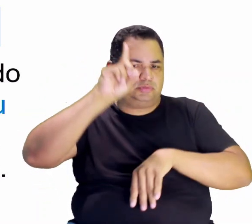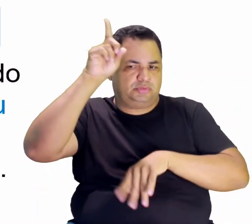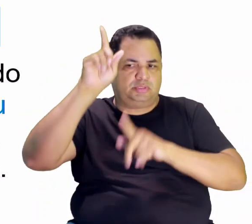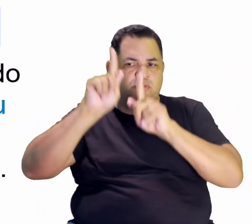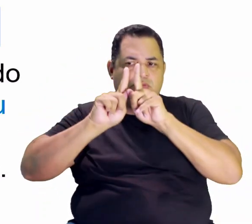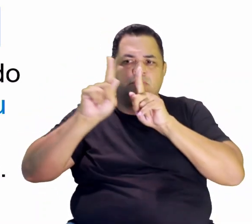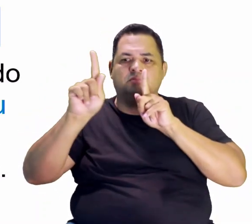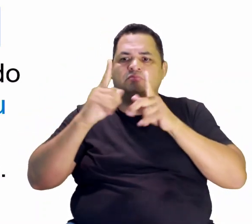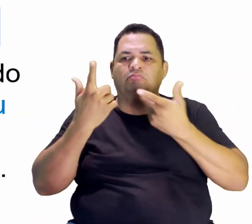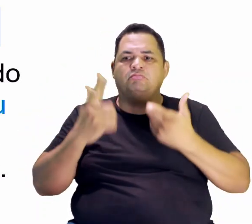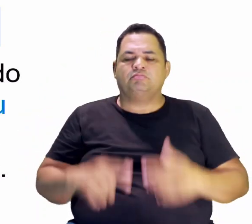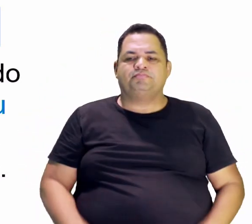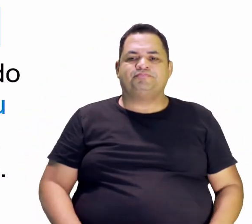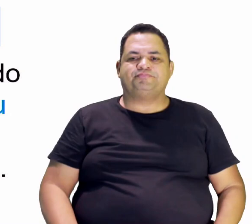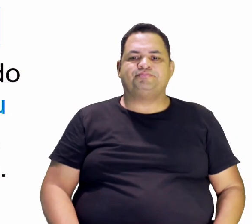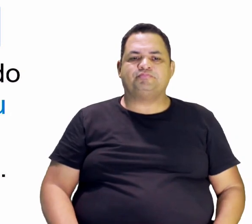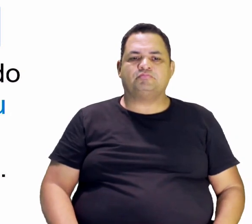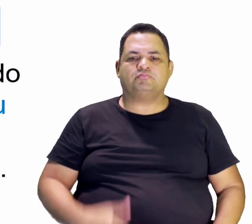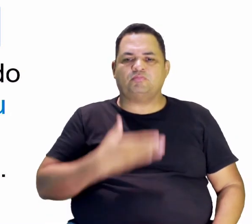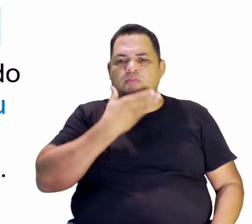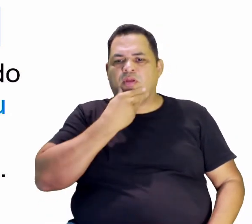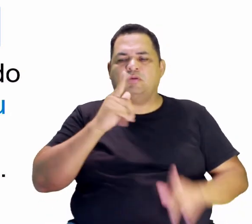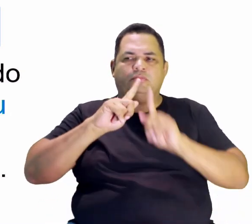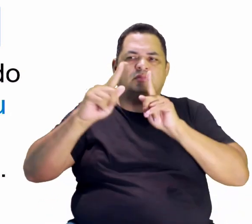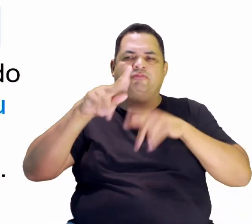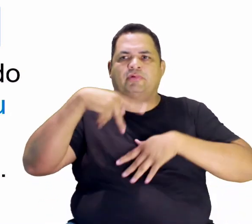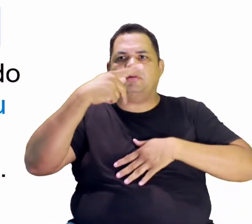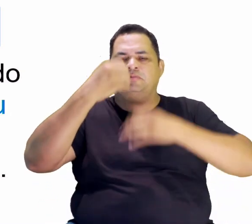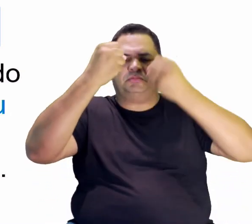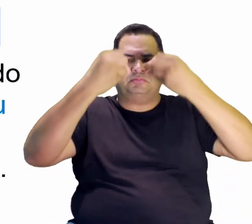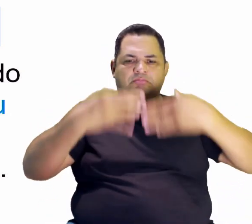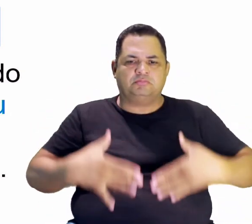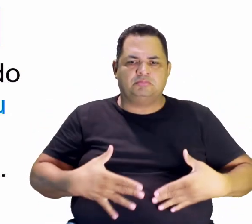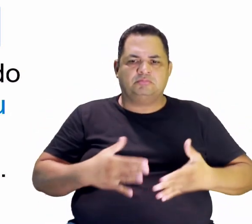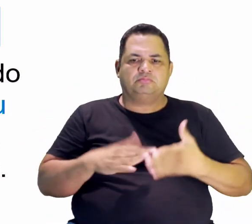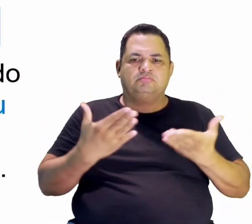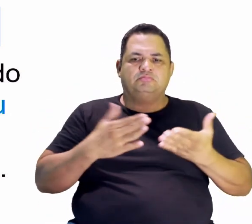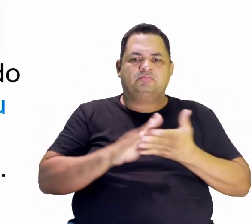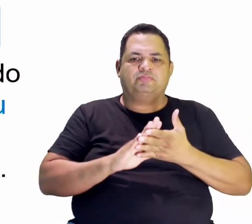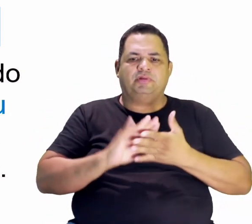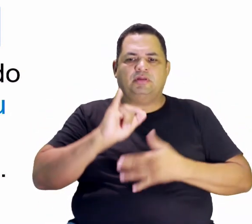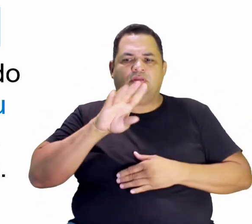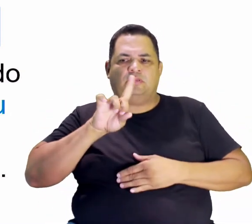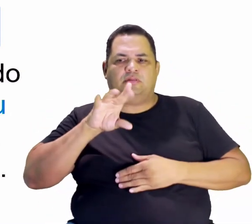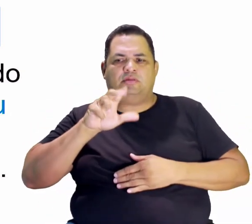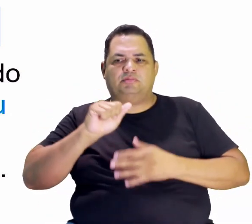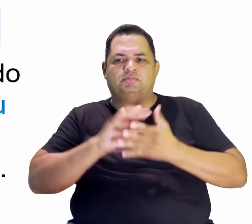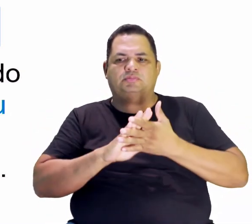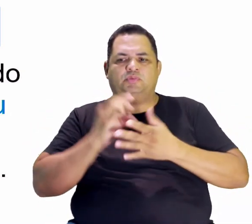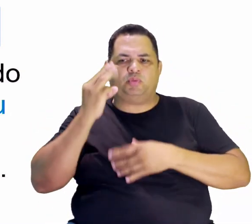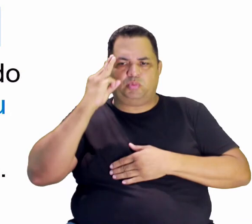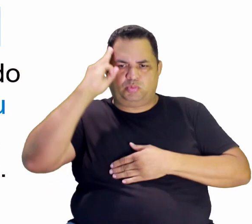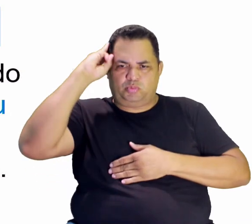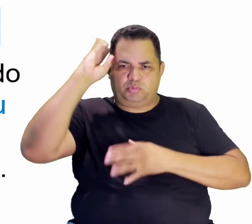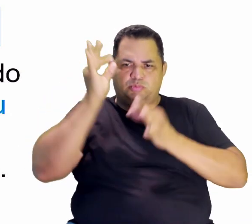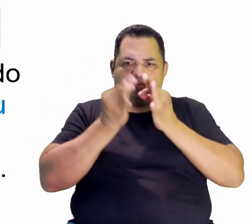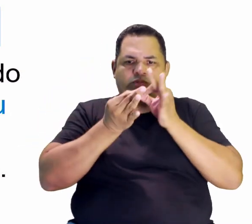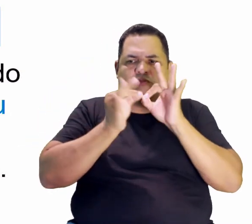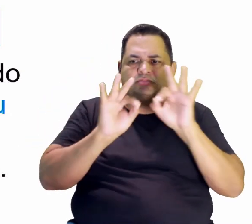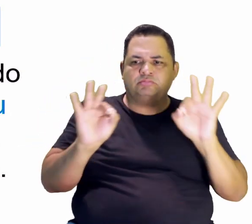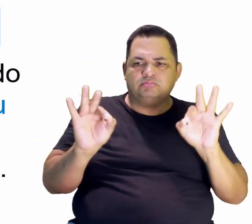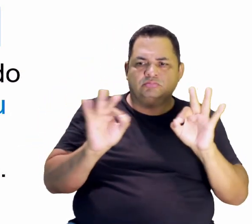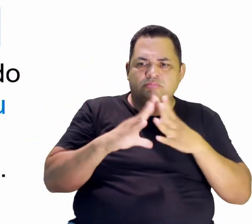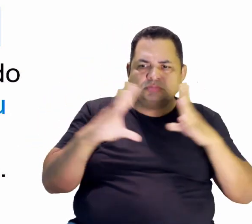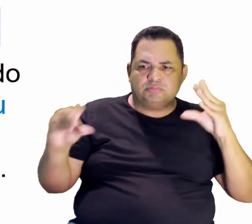Galileu não deixou muito simples, falou, explicou bastante sobre a inércia, aí o Newton foi lá e simplificou, fez